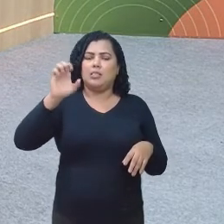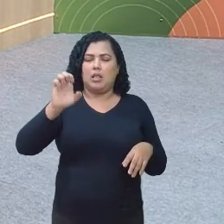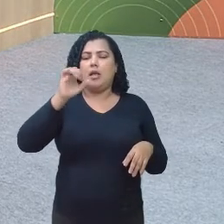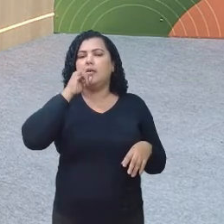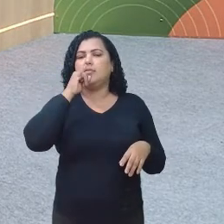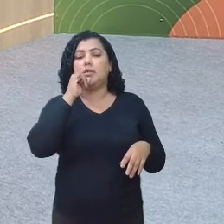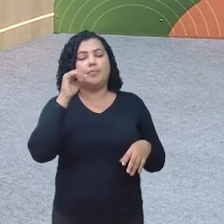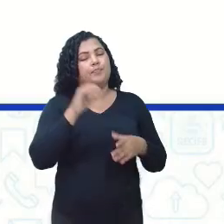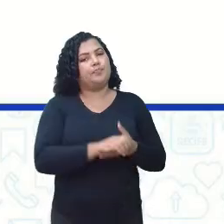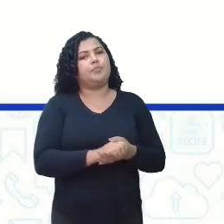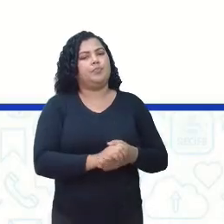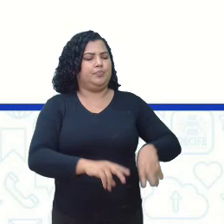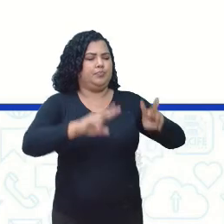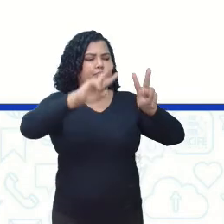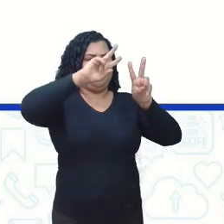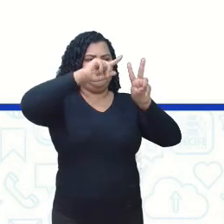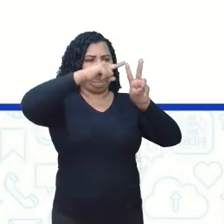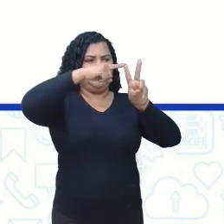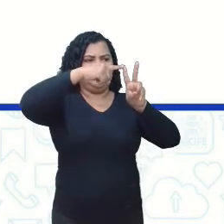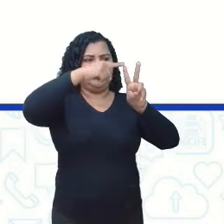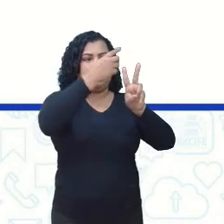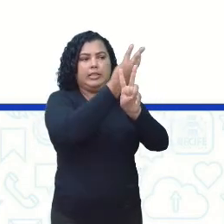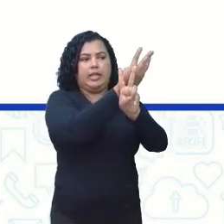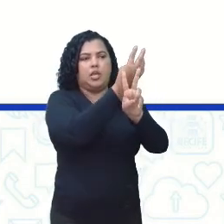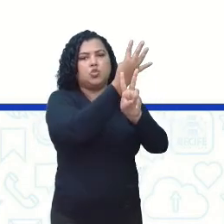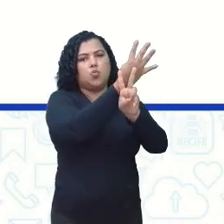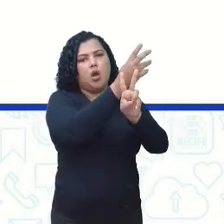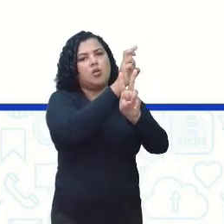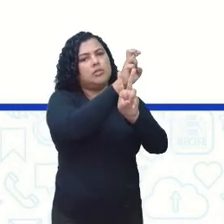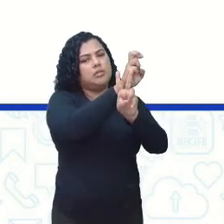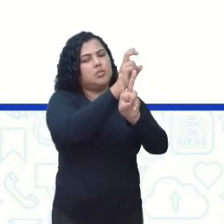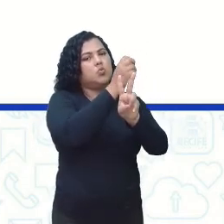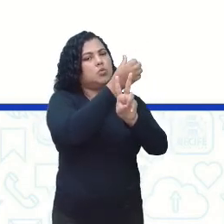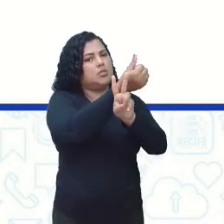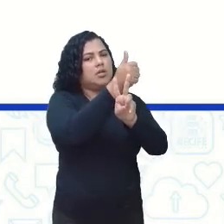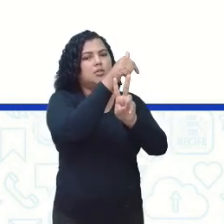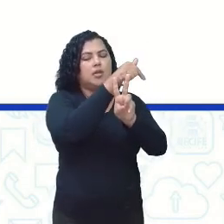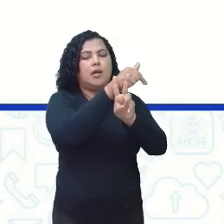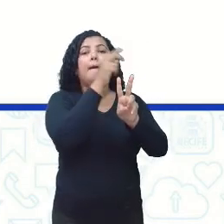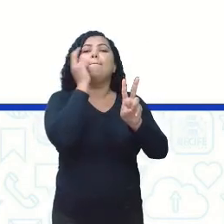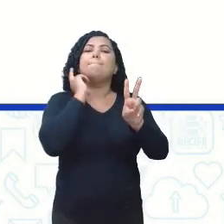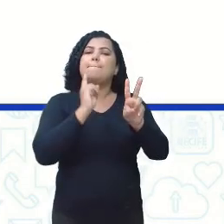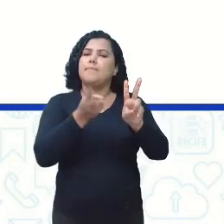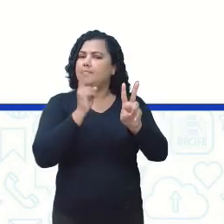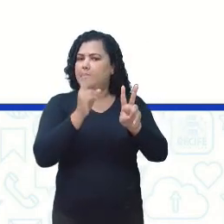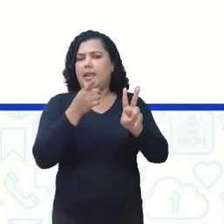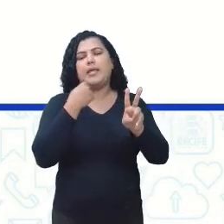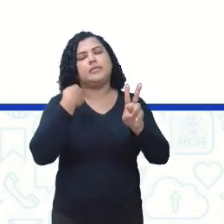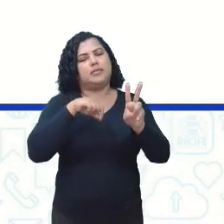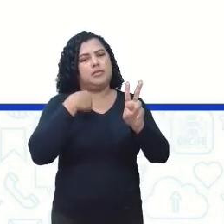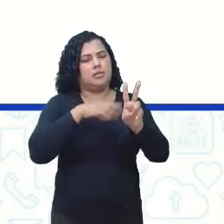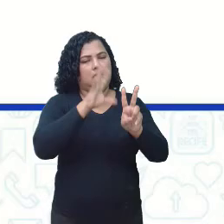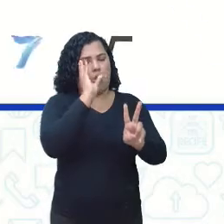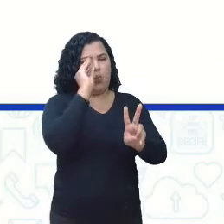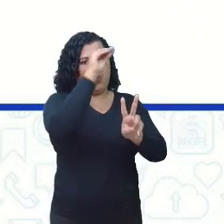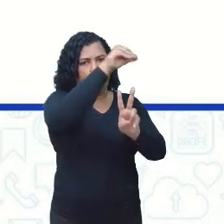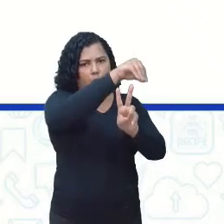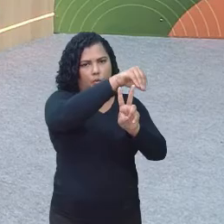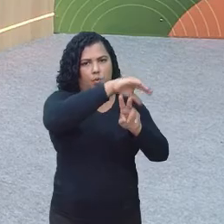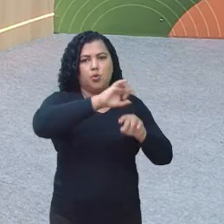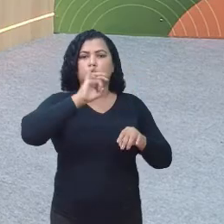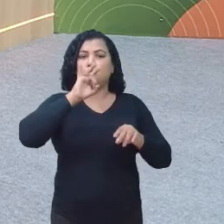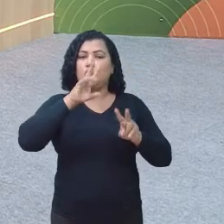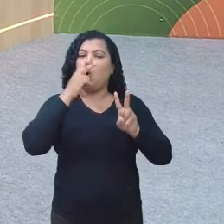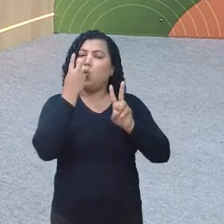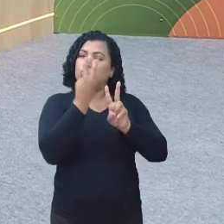índice 3 tem que ter, raiz com índice 4, raiz com índice 7, só o 2 que a gente tem como uma exceção para